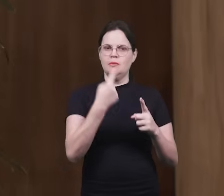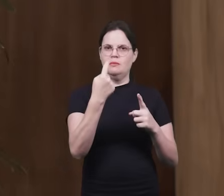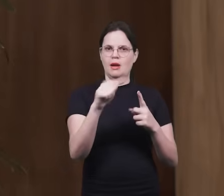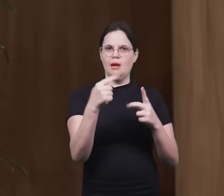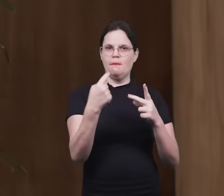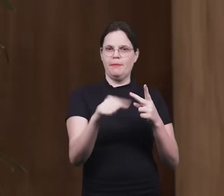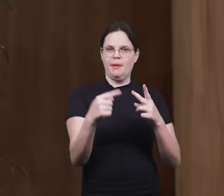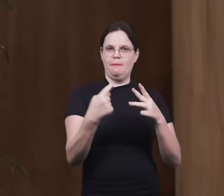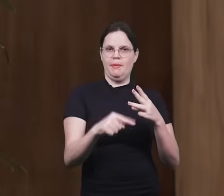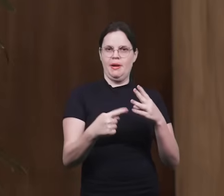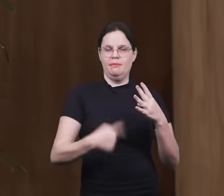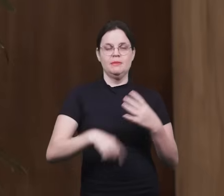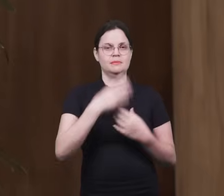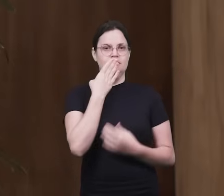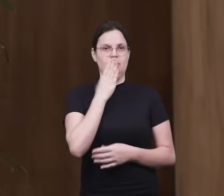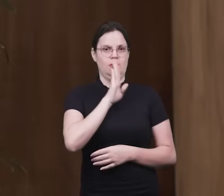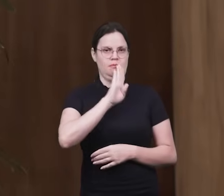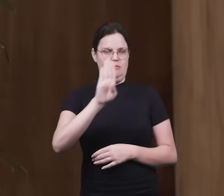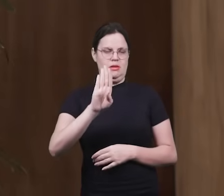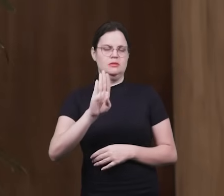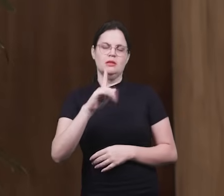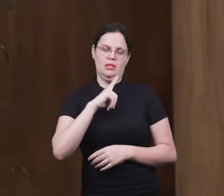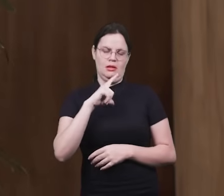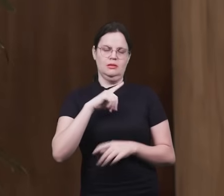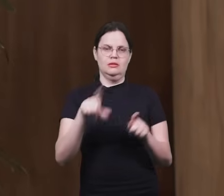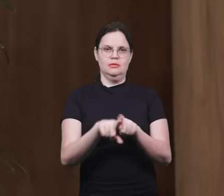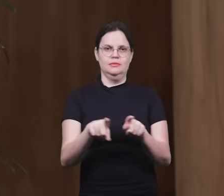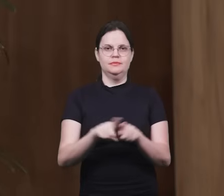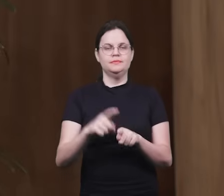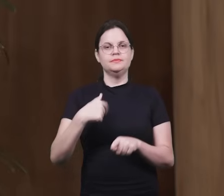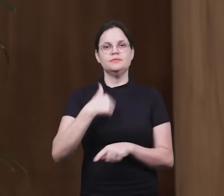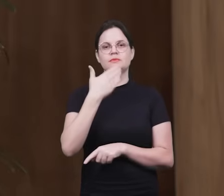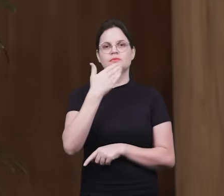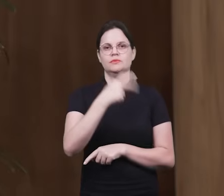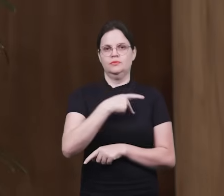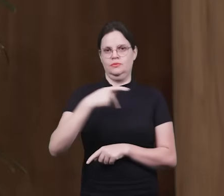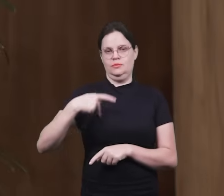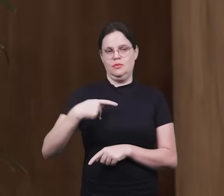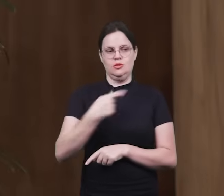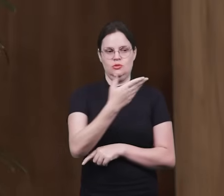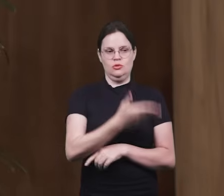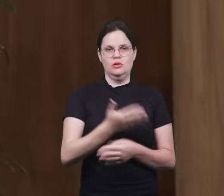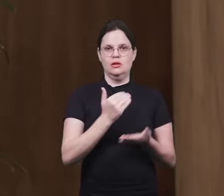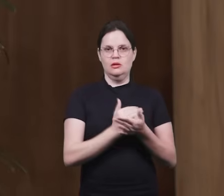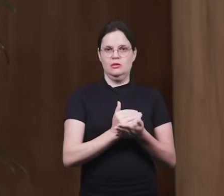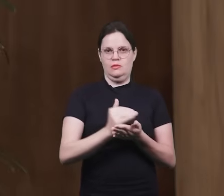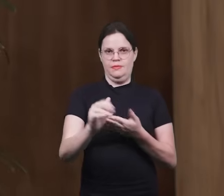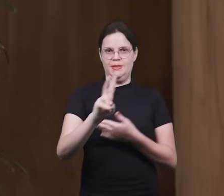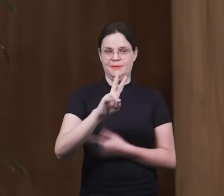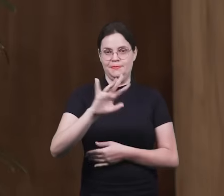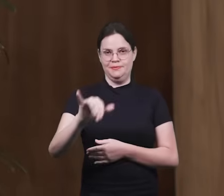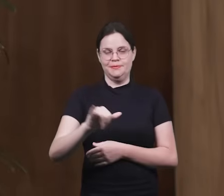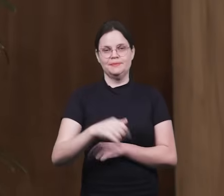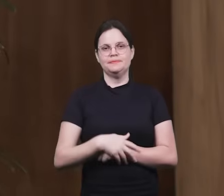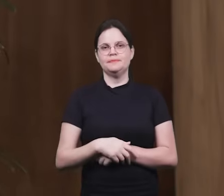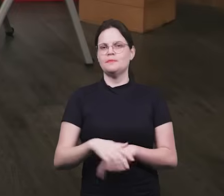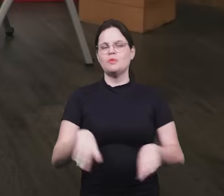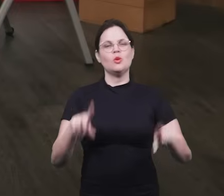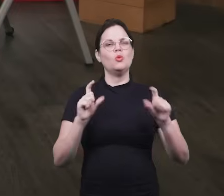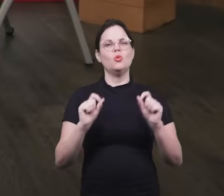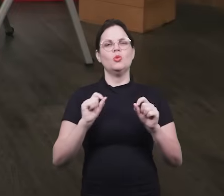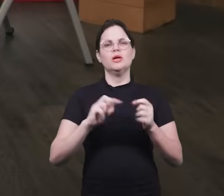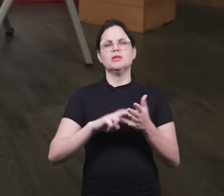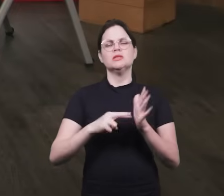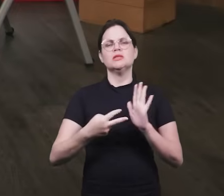outras promessas. Eu queria pedir aqui ao pastor Jerônimo, para fazer uma abordagem, pastor Jerônimo, para aqueles que nos assistem, o que